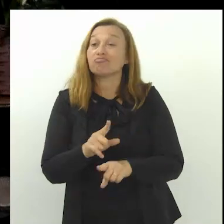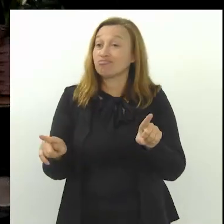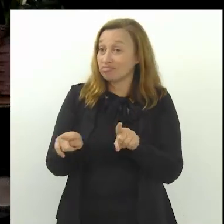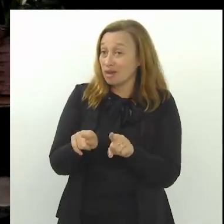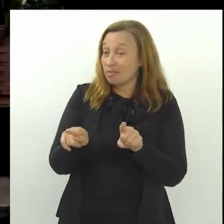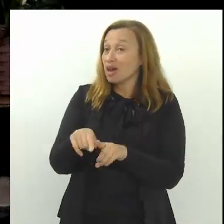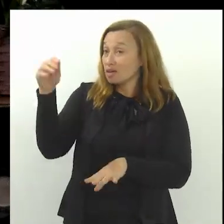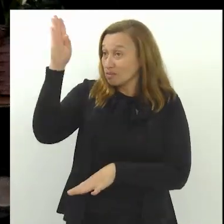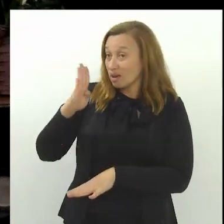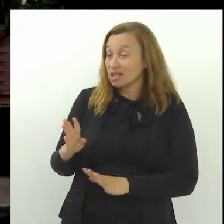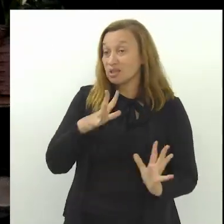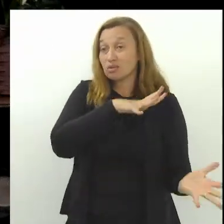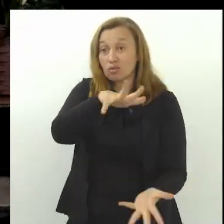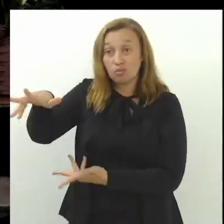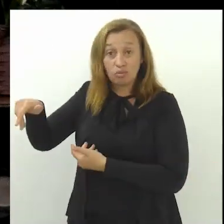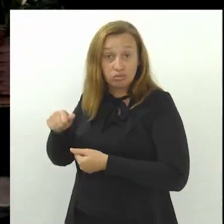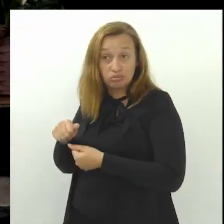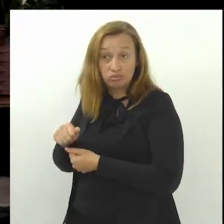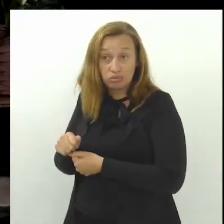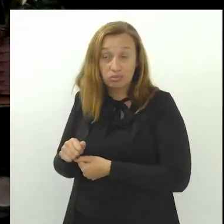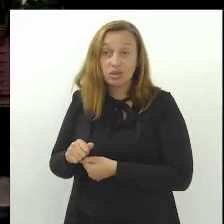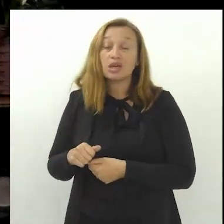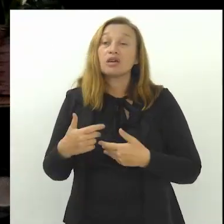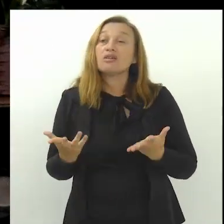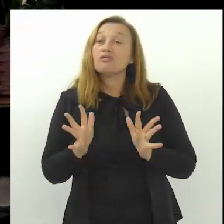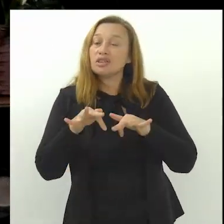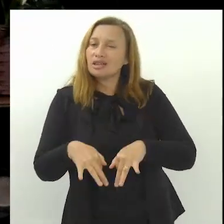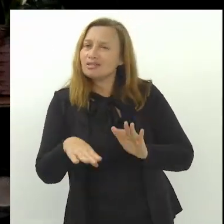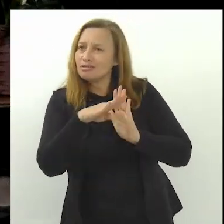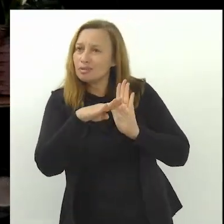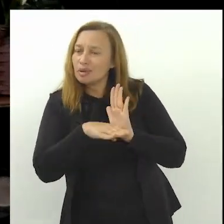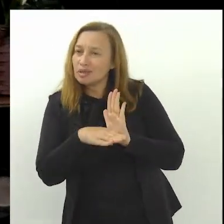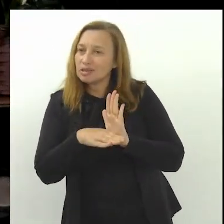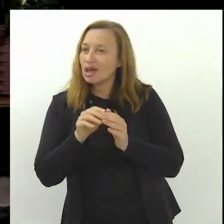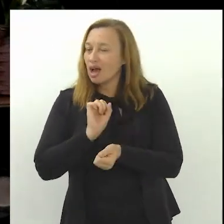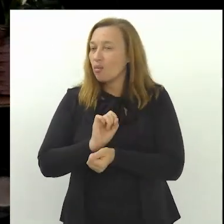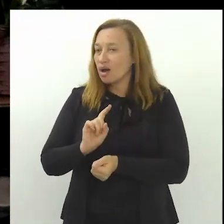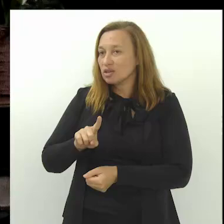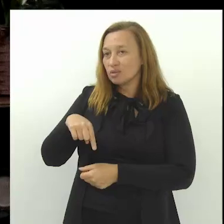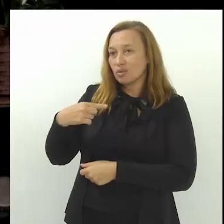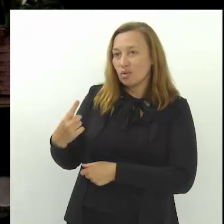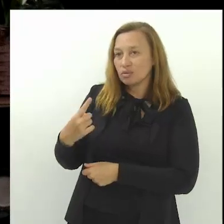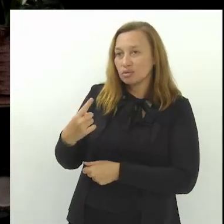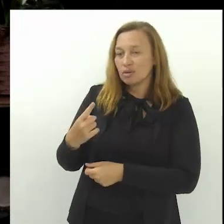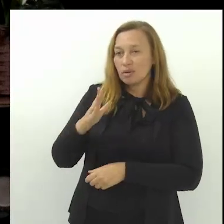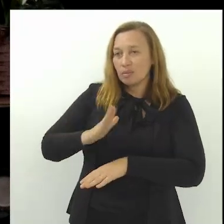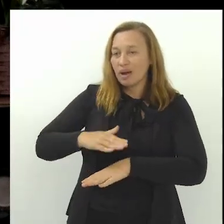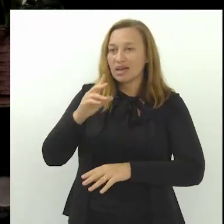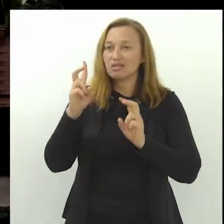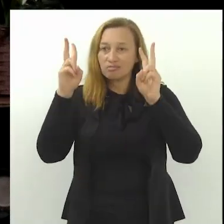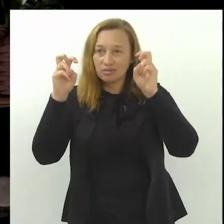na sociedade do Rio de Janeiro, mas também do Brasil e do mundo como um todo. E assim terminamos os nossos